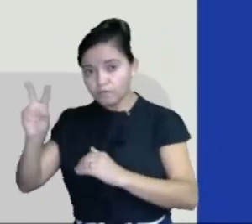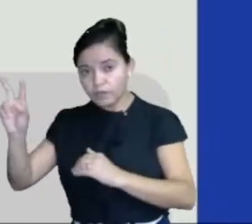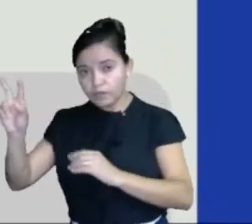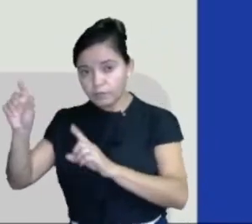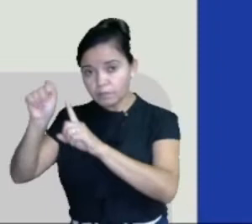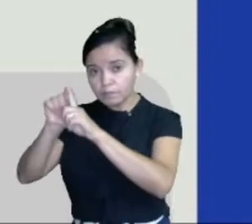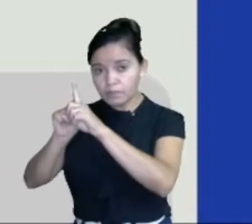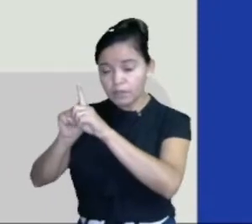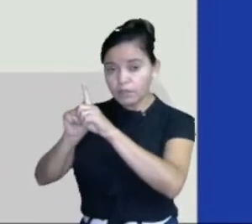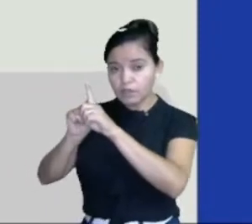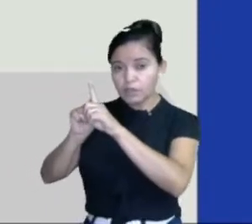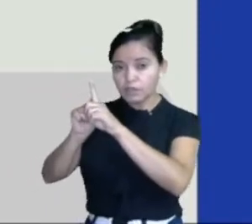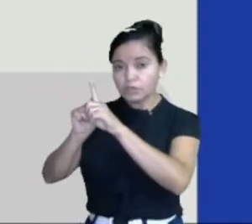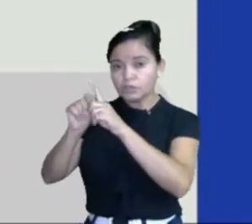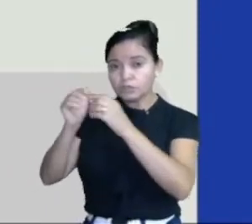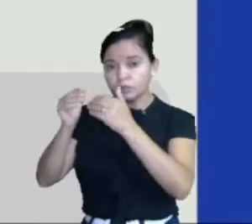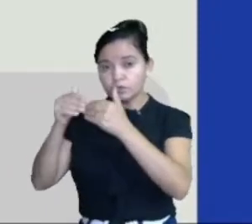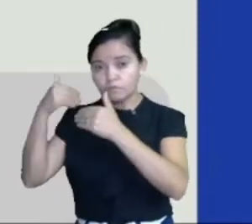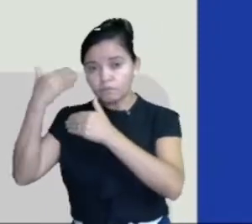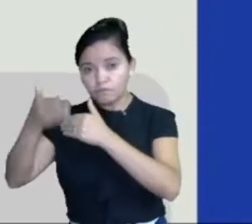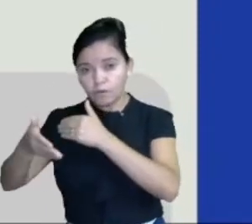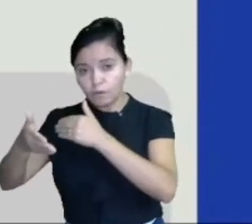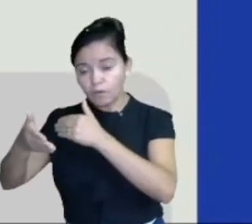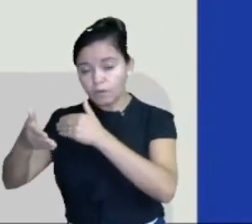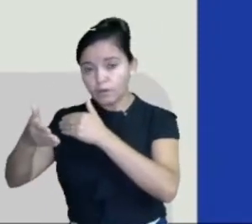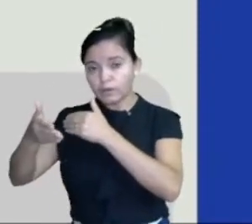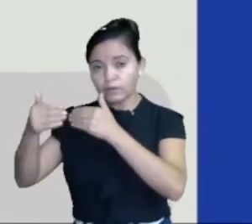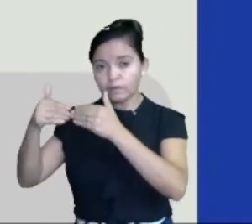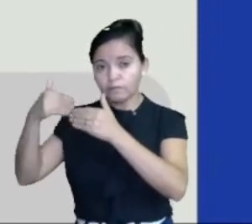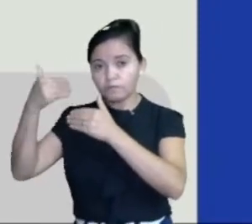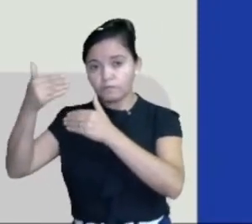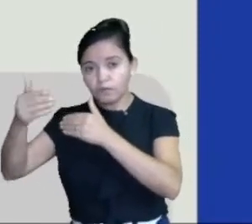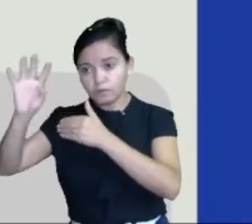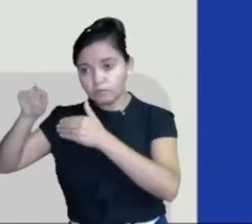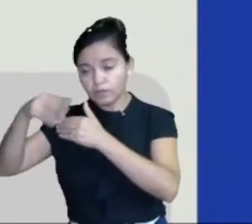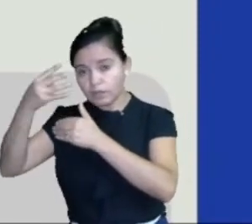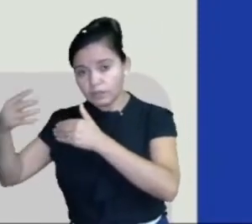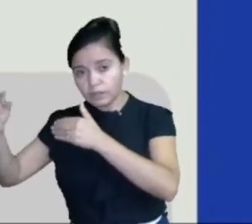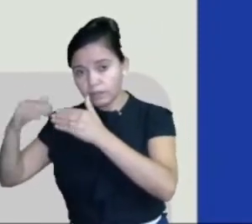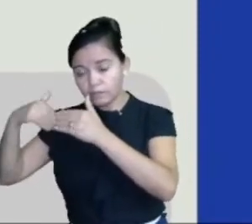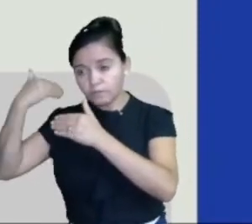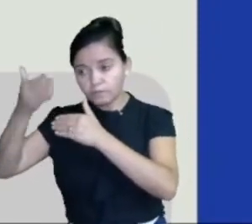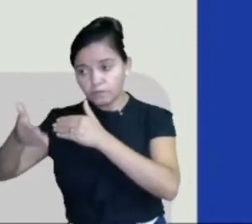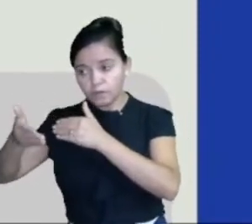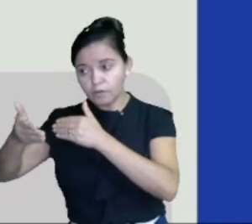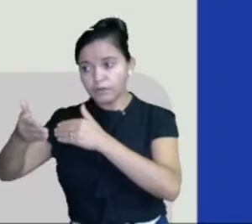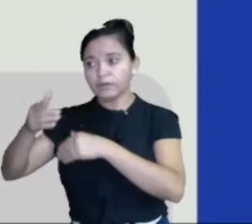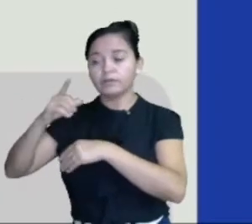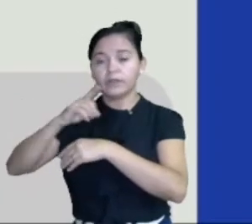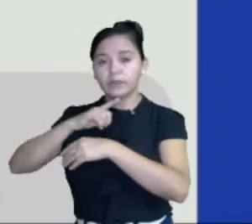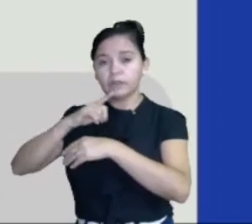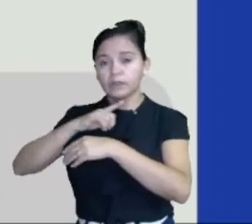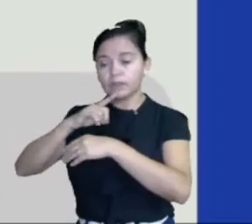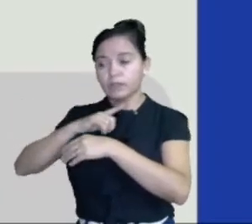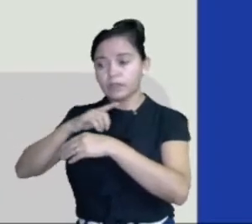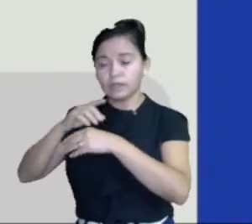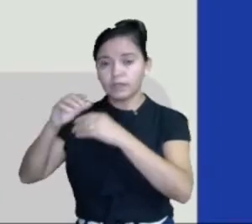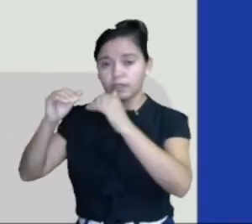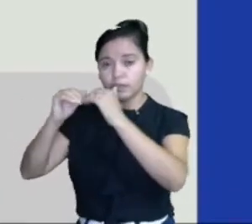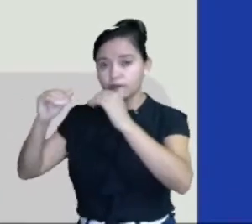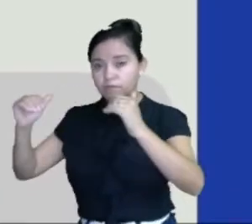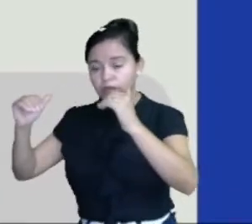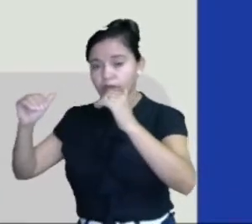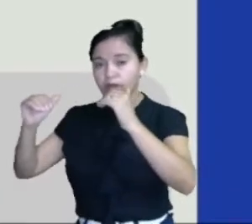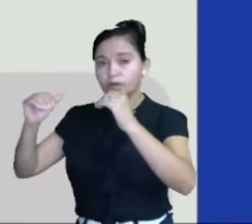os meses, e do lado de fora, da parte de fora, tem a divisão